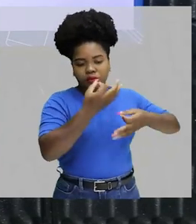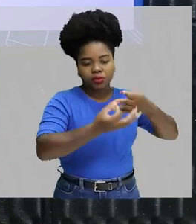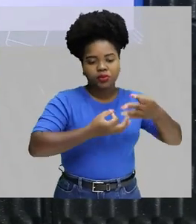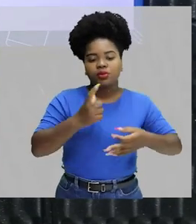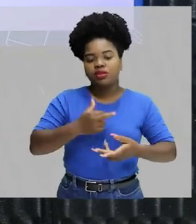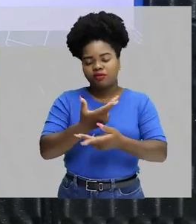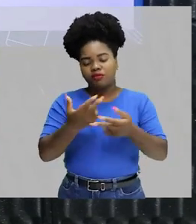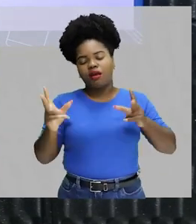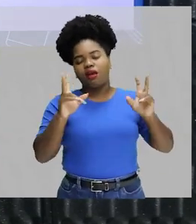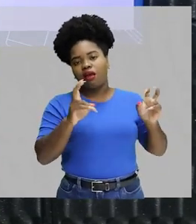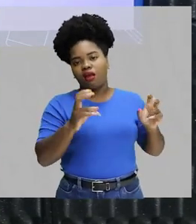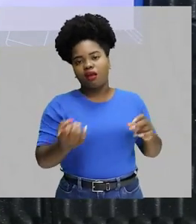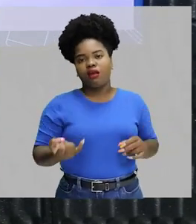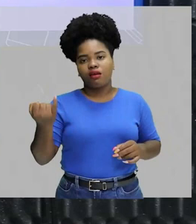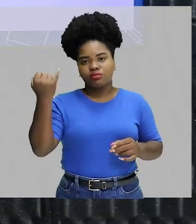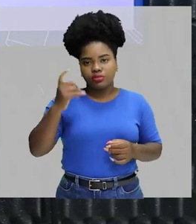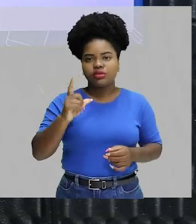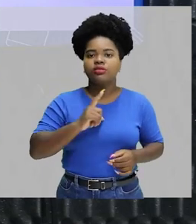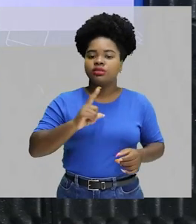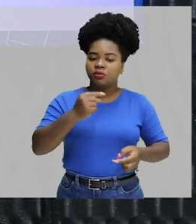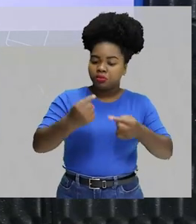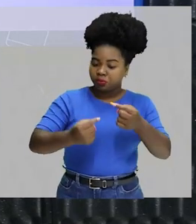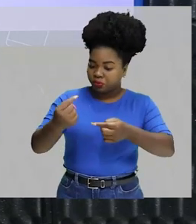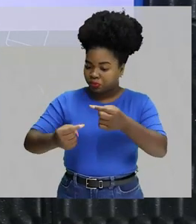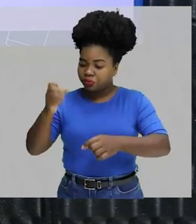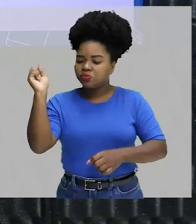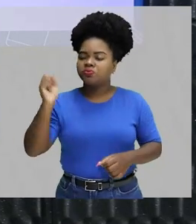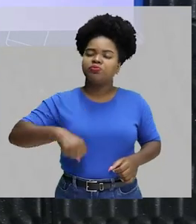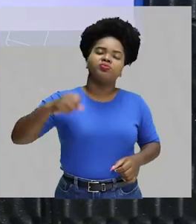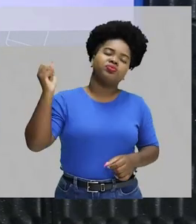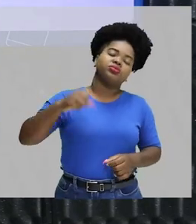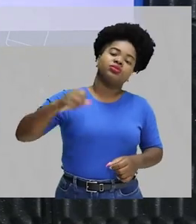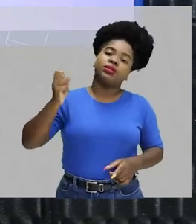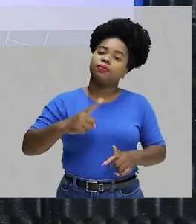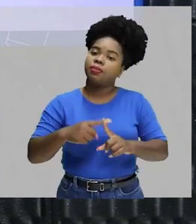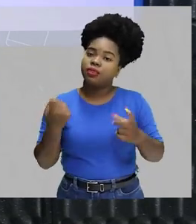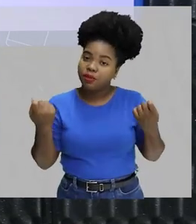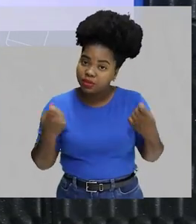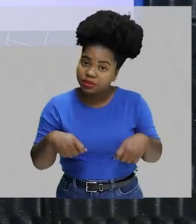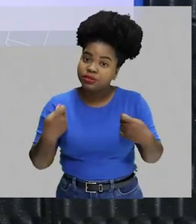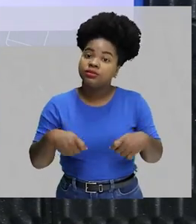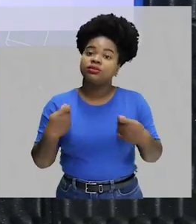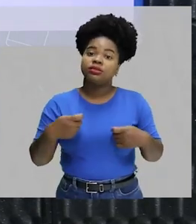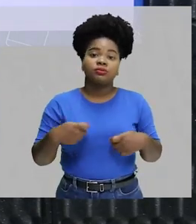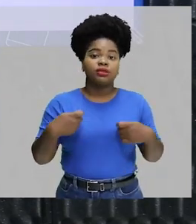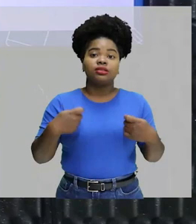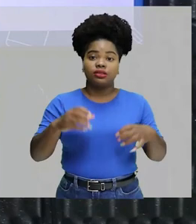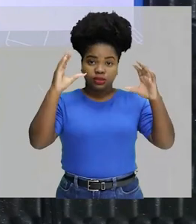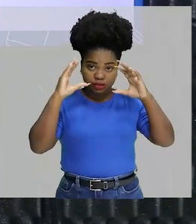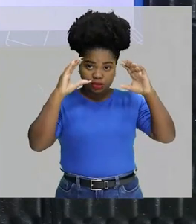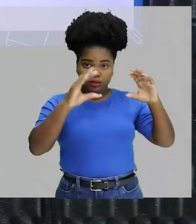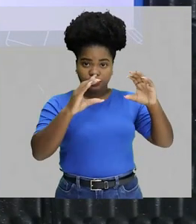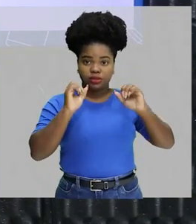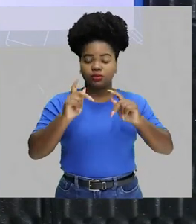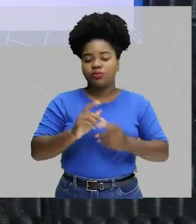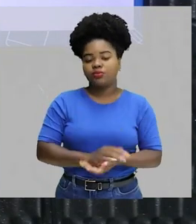assuntos importantes onde nós temos que discutir sim só que não precisa de agressão tá gente nós vamos